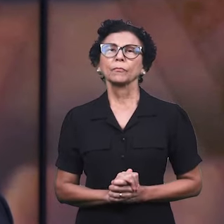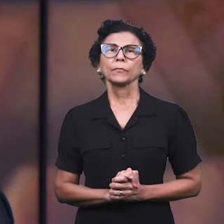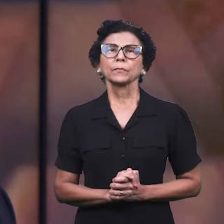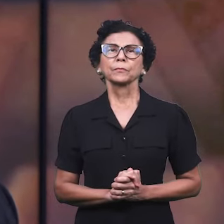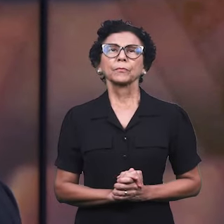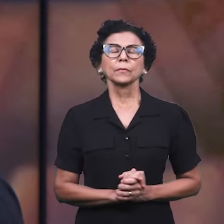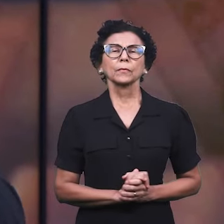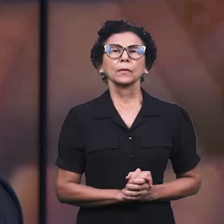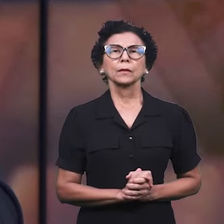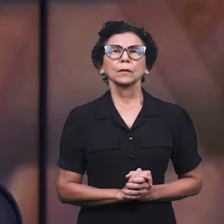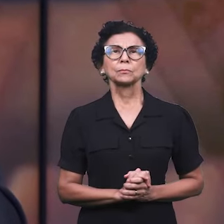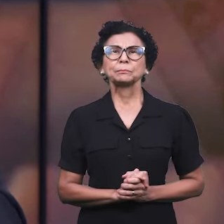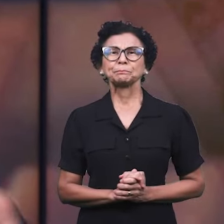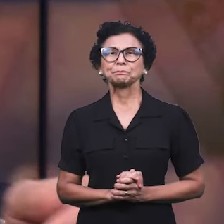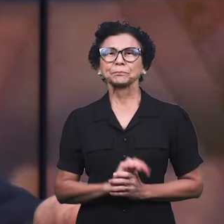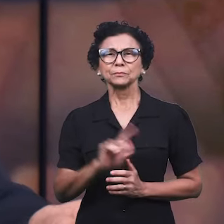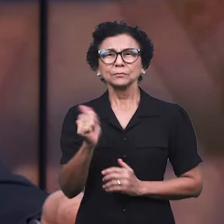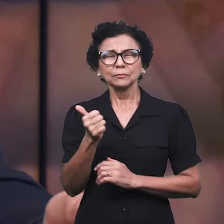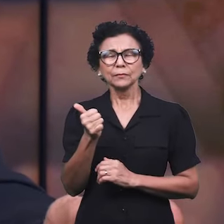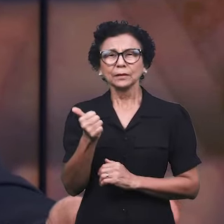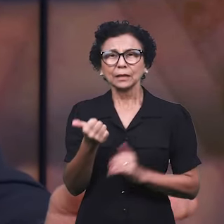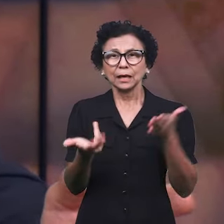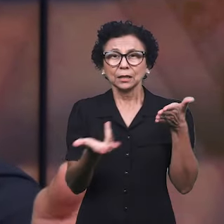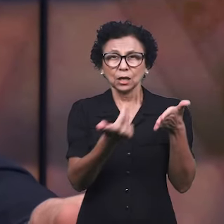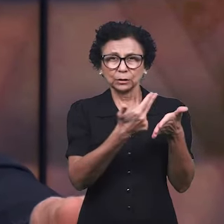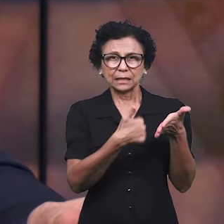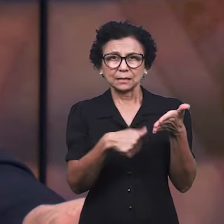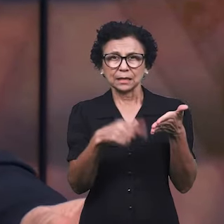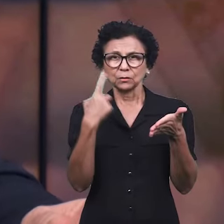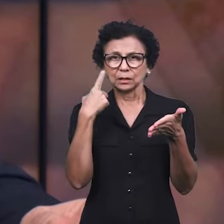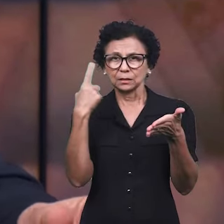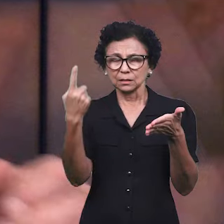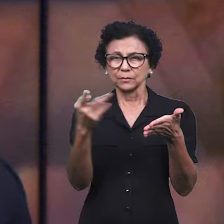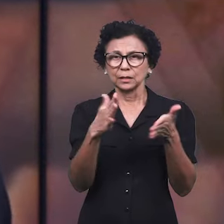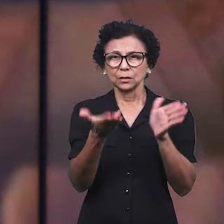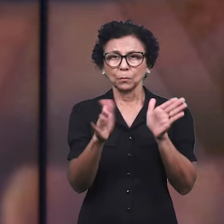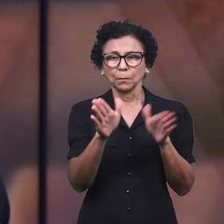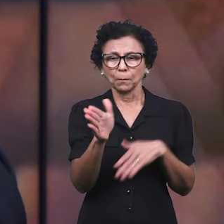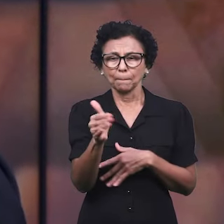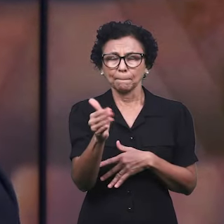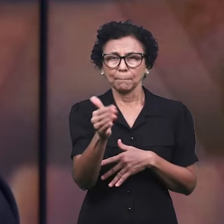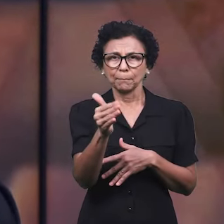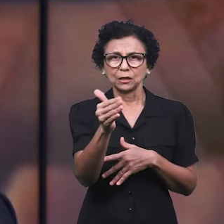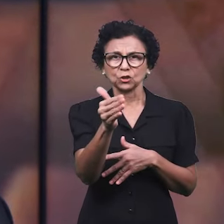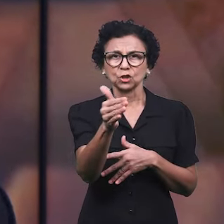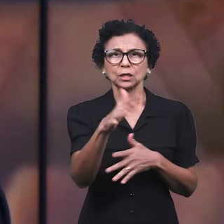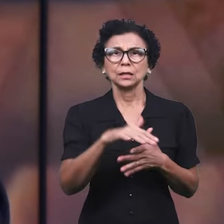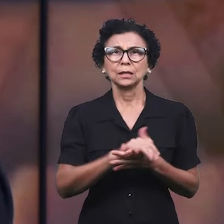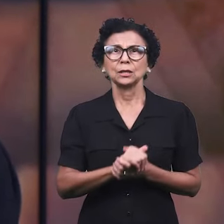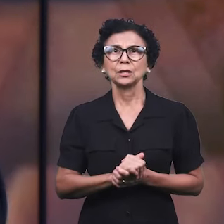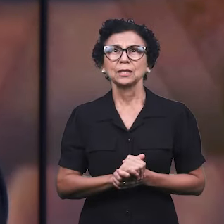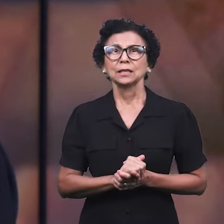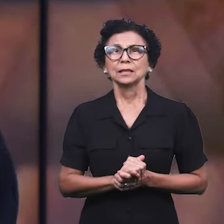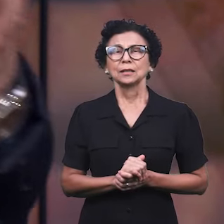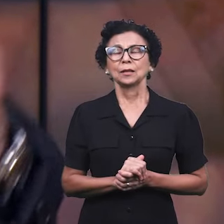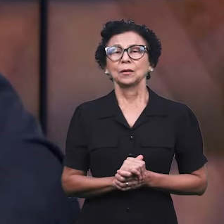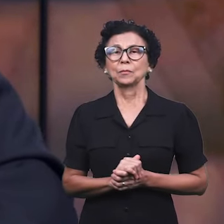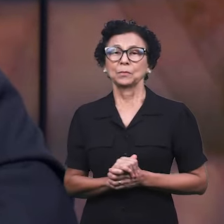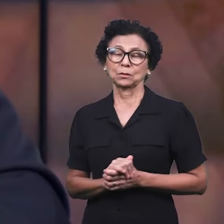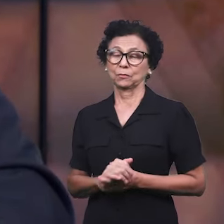gente vê algumas bíblias, tem um peixinho na frente, em alguns carros, né, o peixinho, as pessoas se identificando. É explicado. Né?